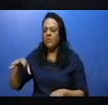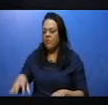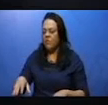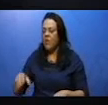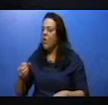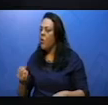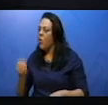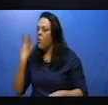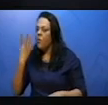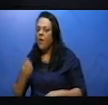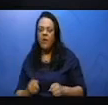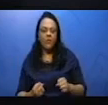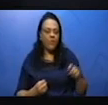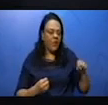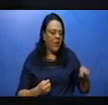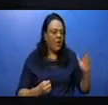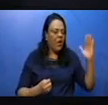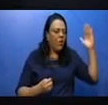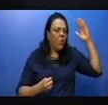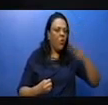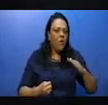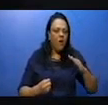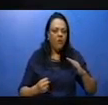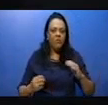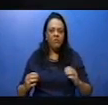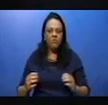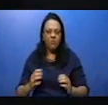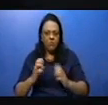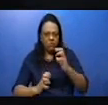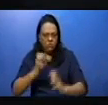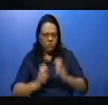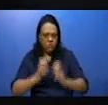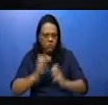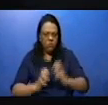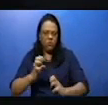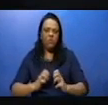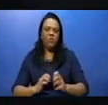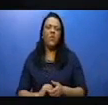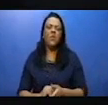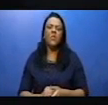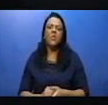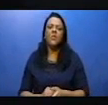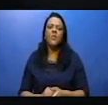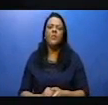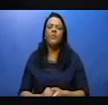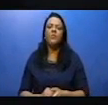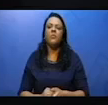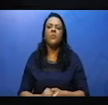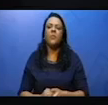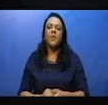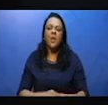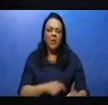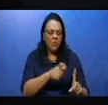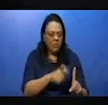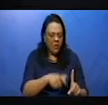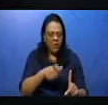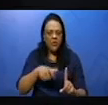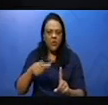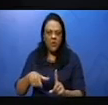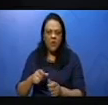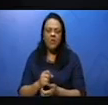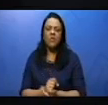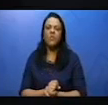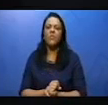narrativa, principalmente da de terror. Alguns personagens são recorrentes, então